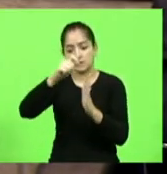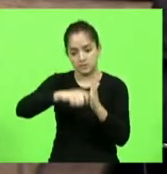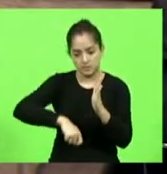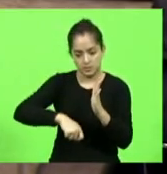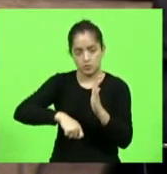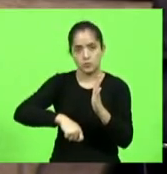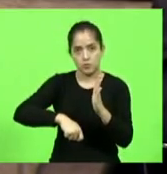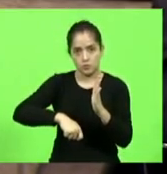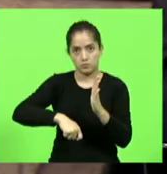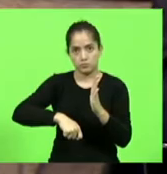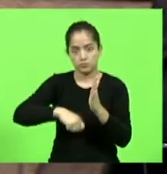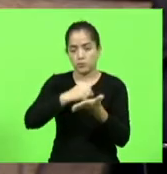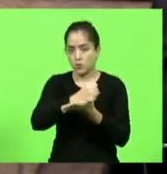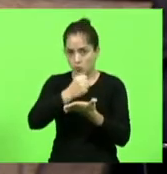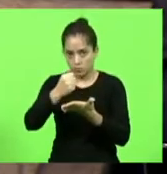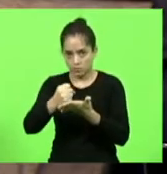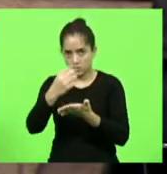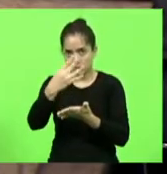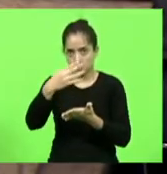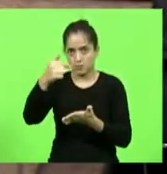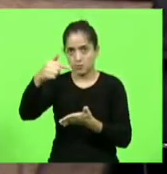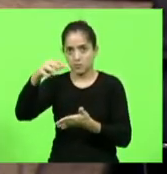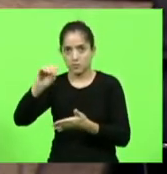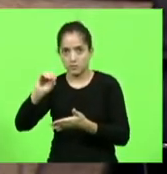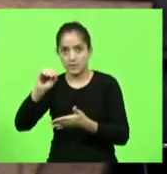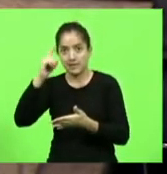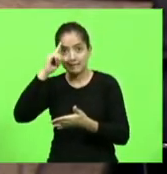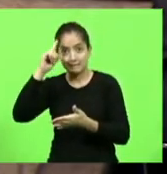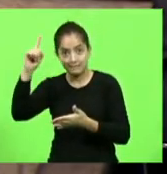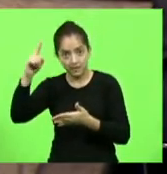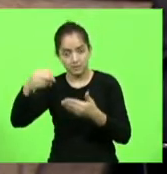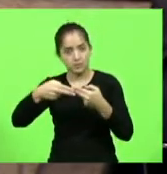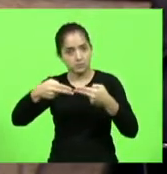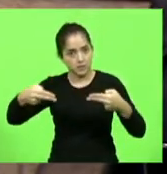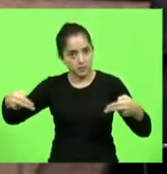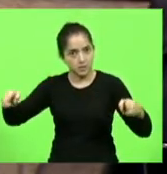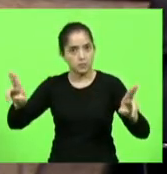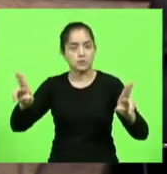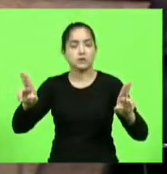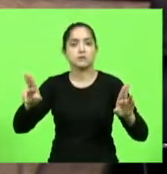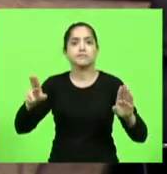da 470 e deu data para inaugurar.